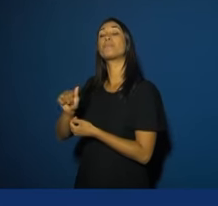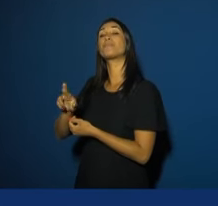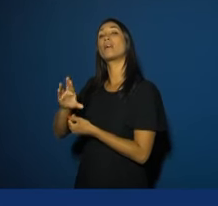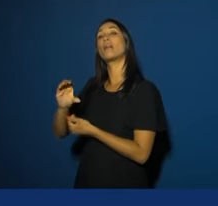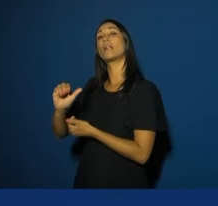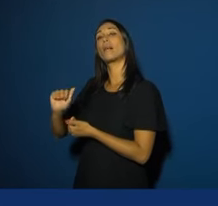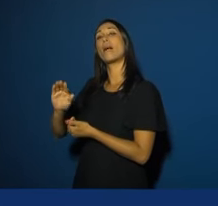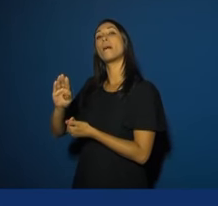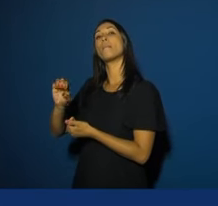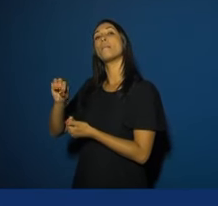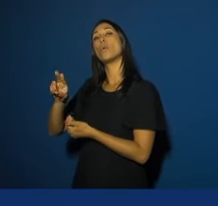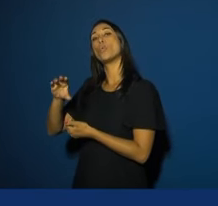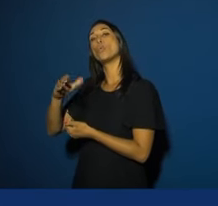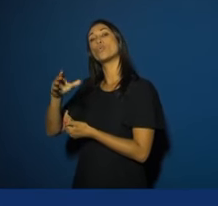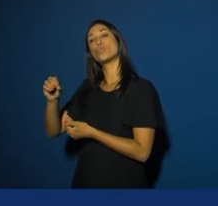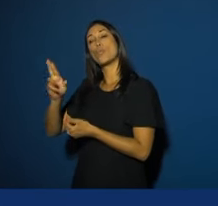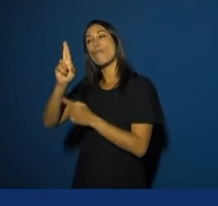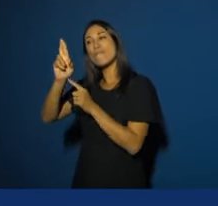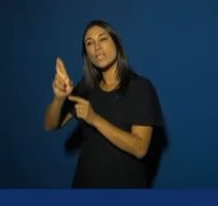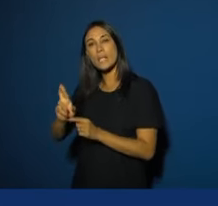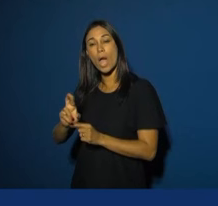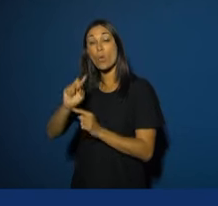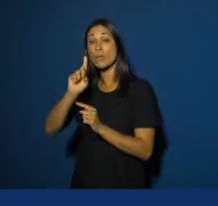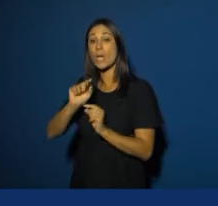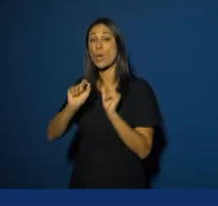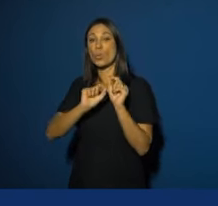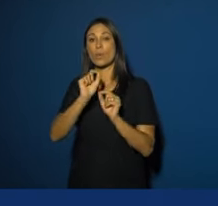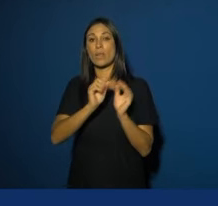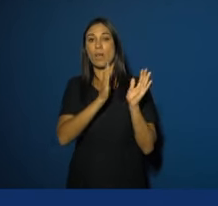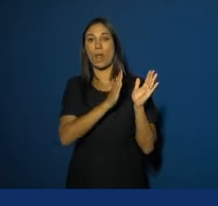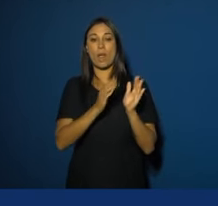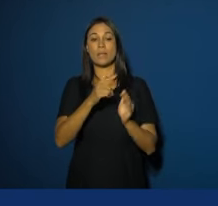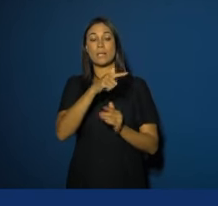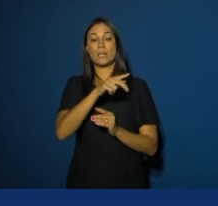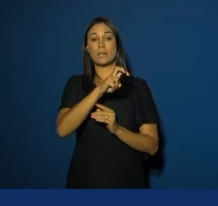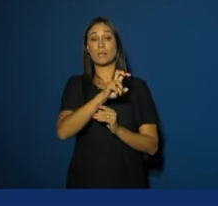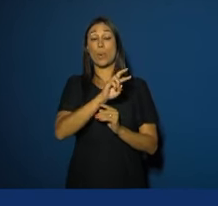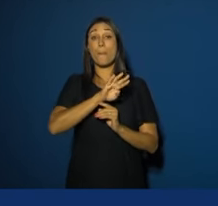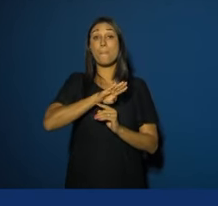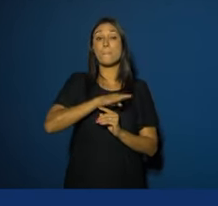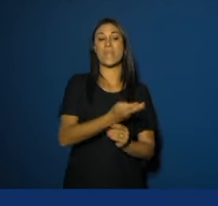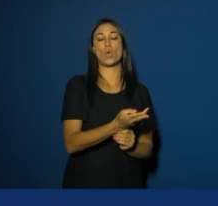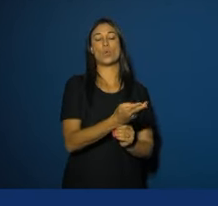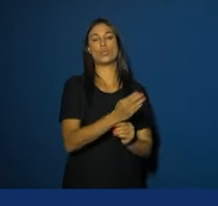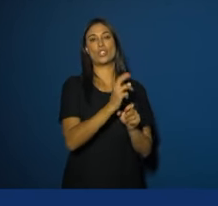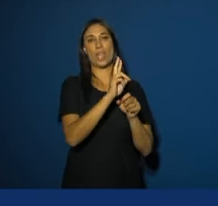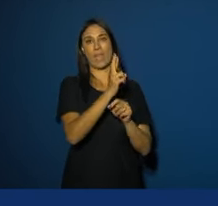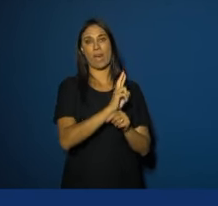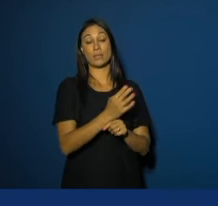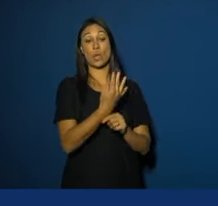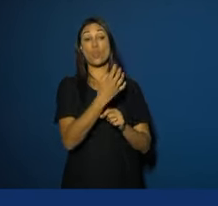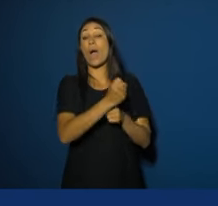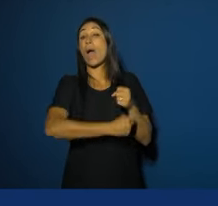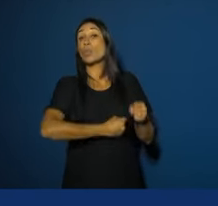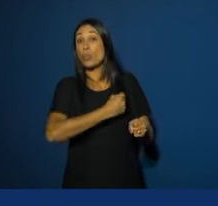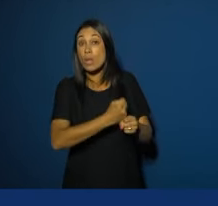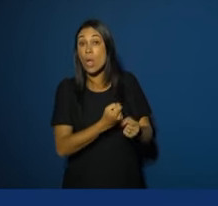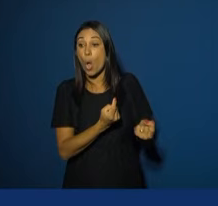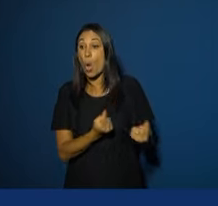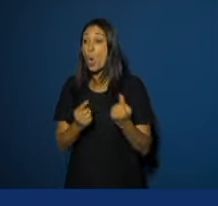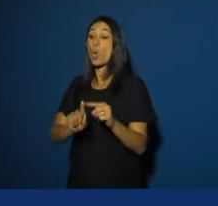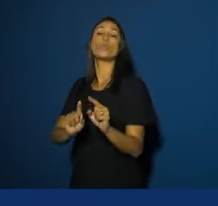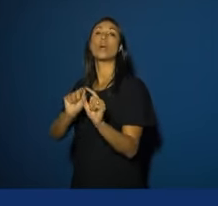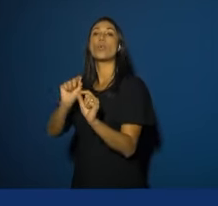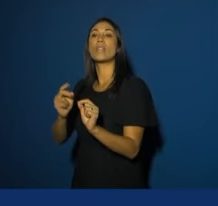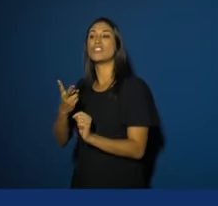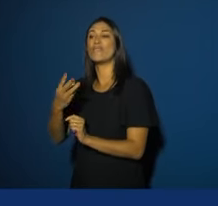que implicará no investimento da ordem de 75 bilhões deais em 4 anos contra um investimento da